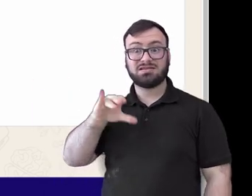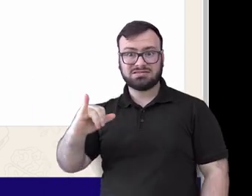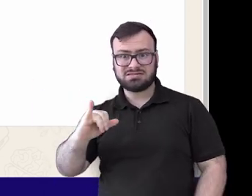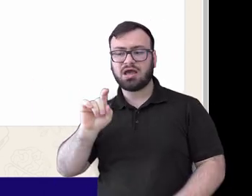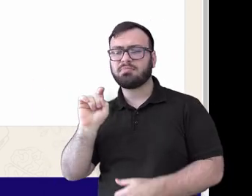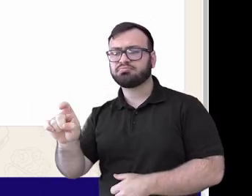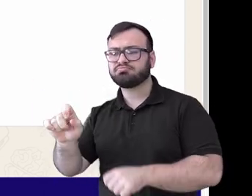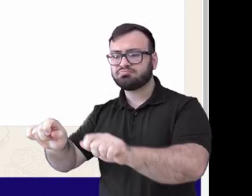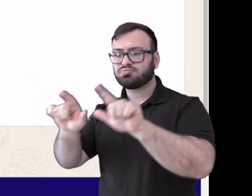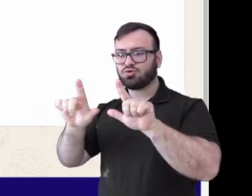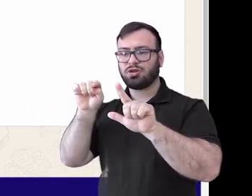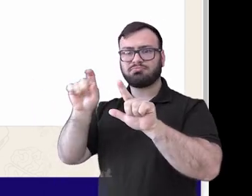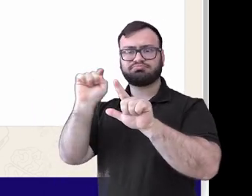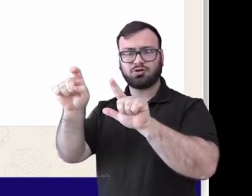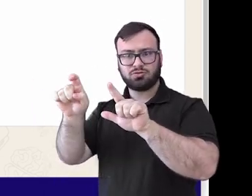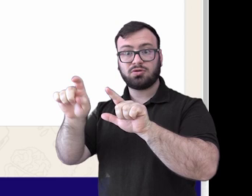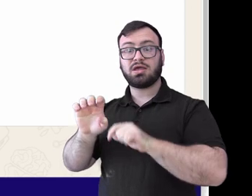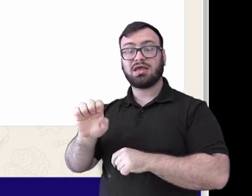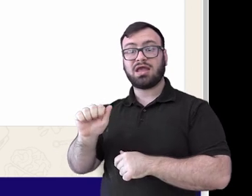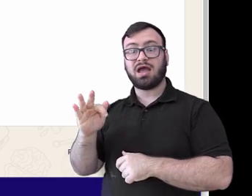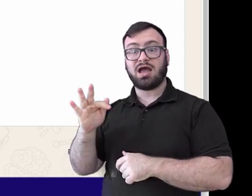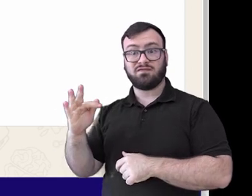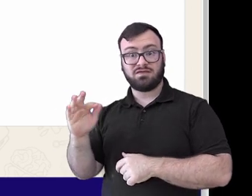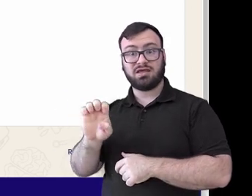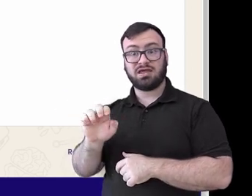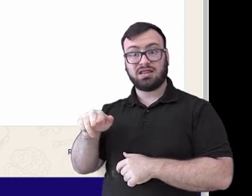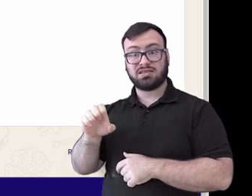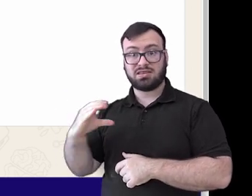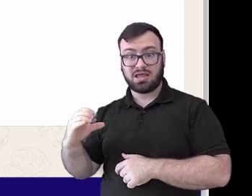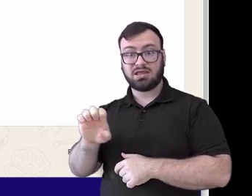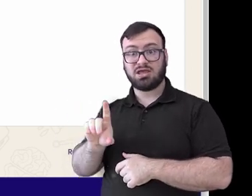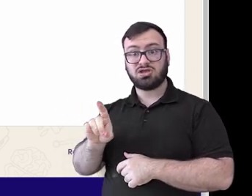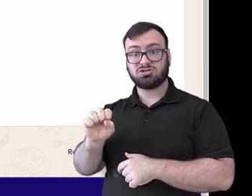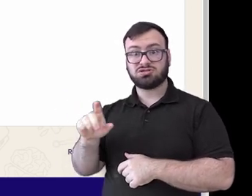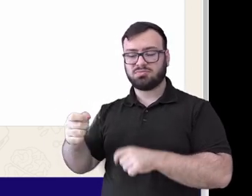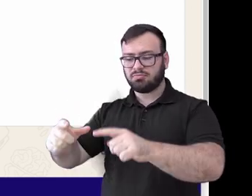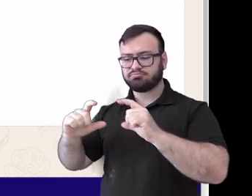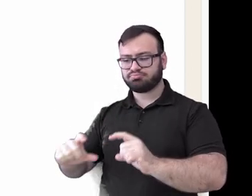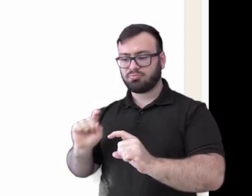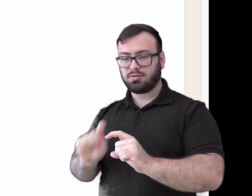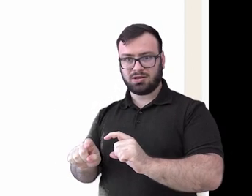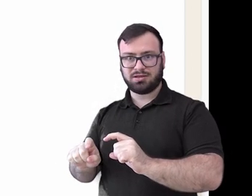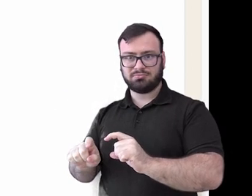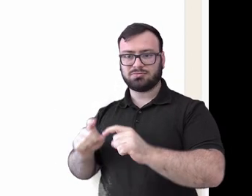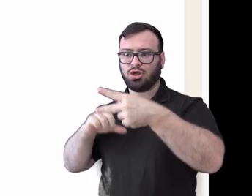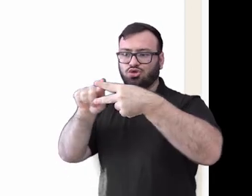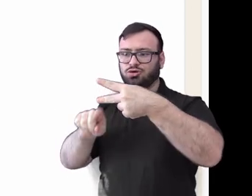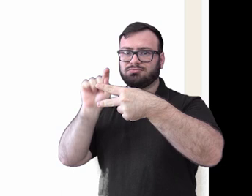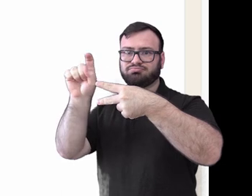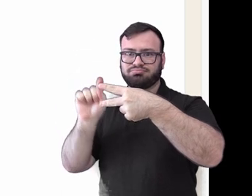o ente clique neste bloco superior do F henneke ou edisp nesse bloco inferior